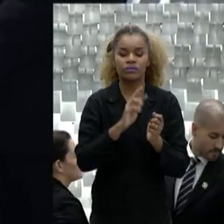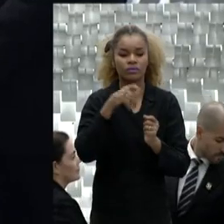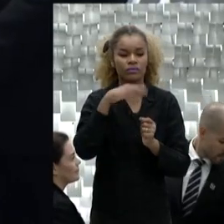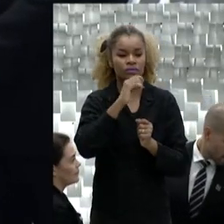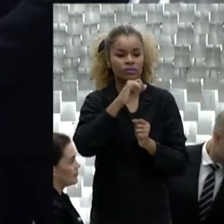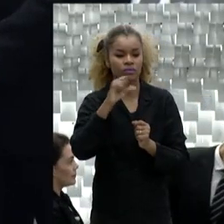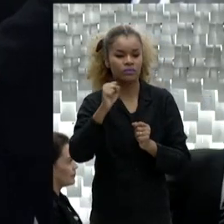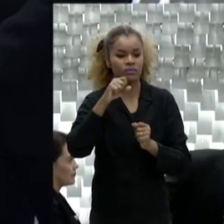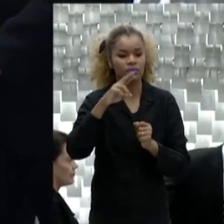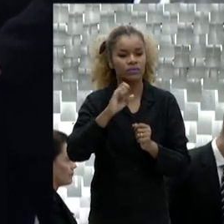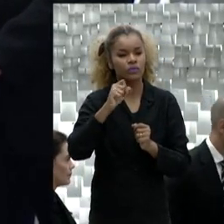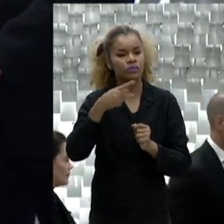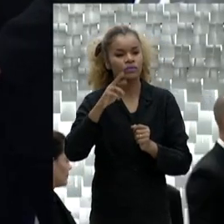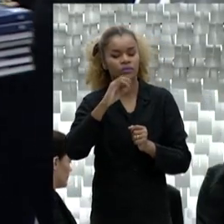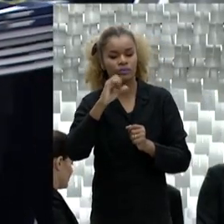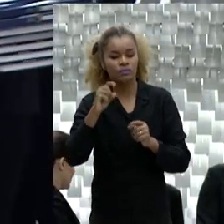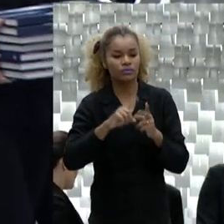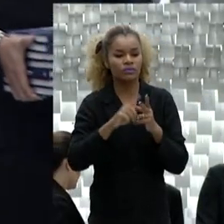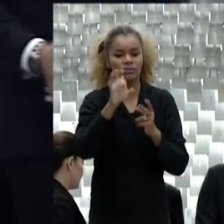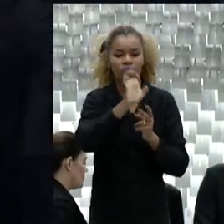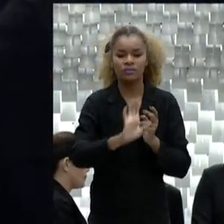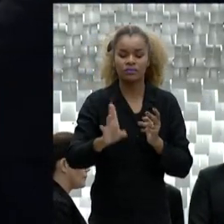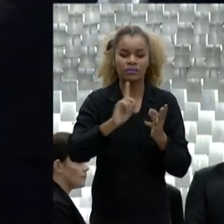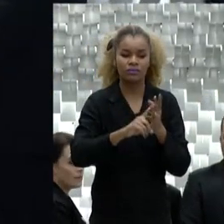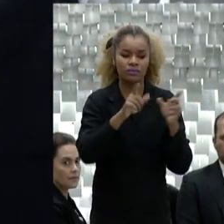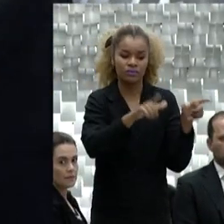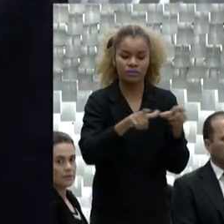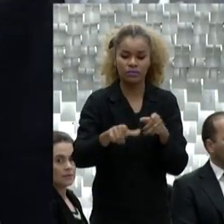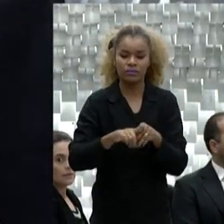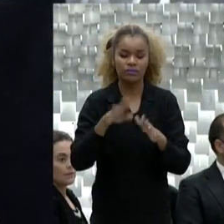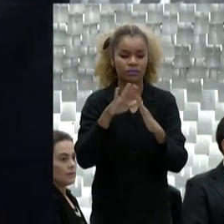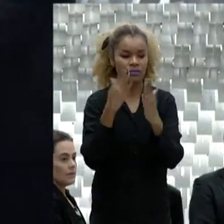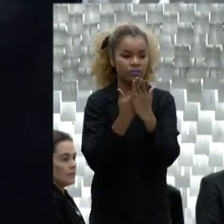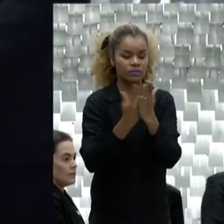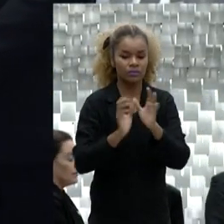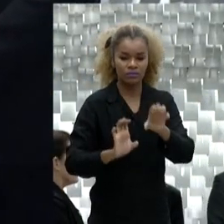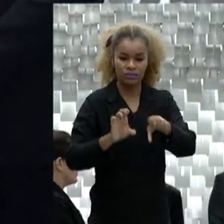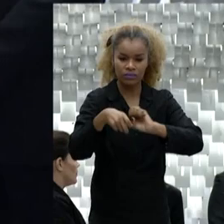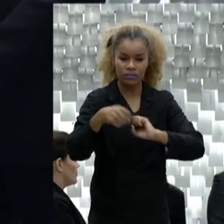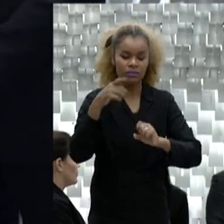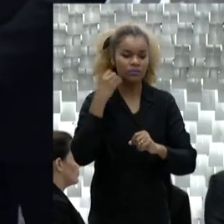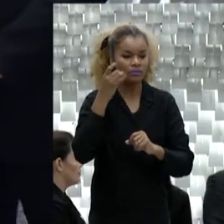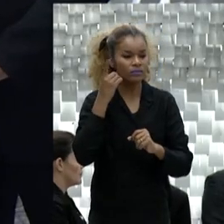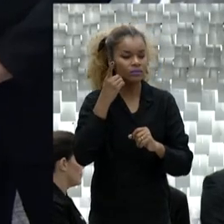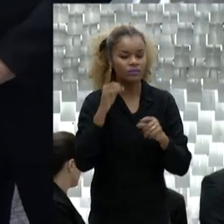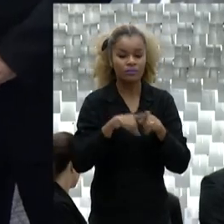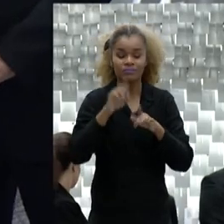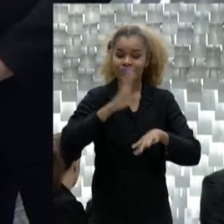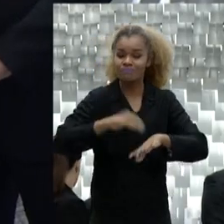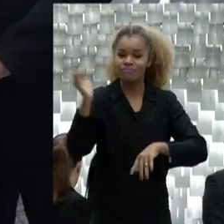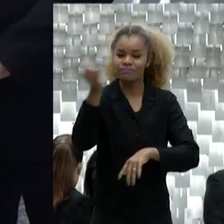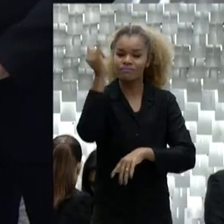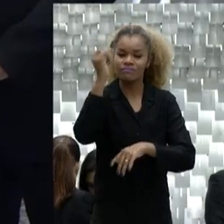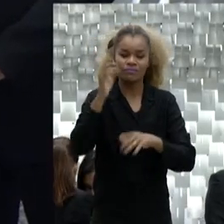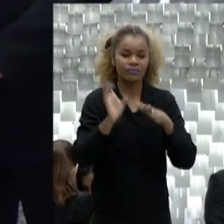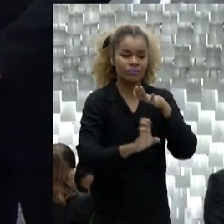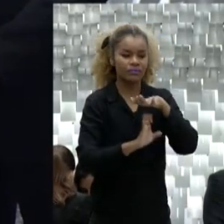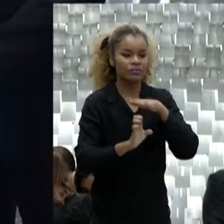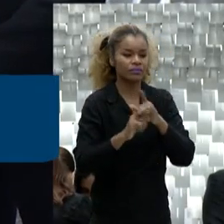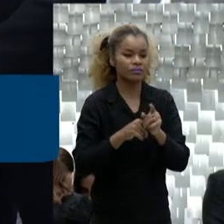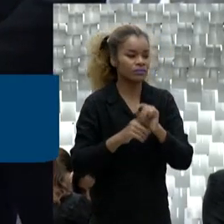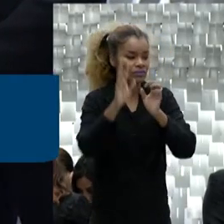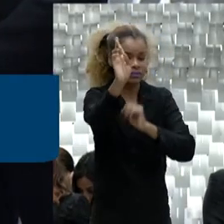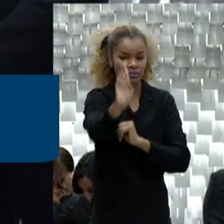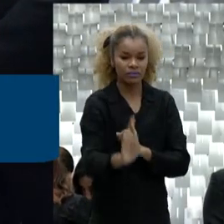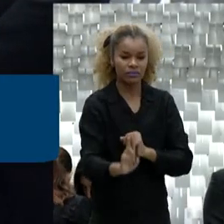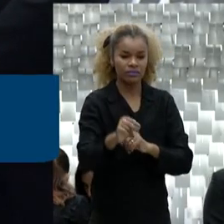superiores, aos tribunais estaduais e regionais, às escolas de formação e às mais importantes entidades de representação